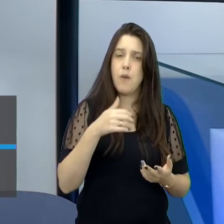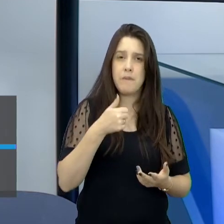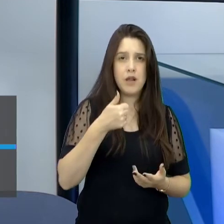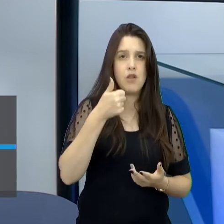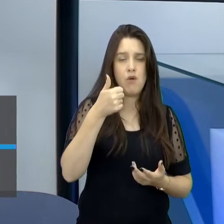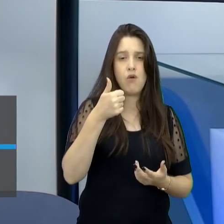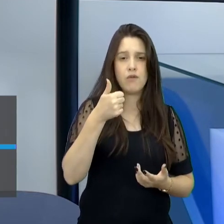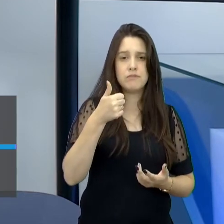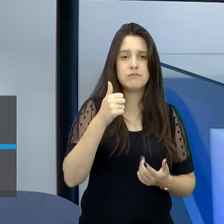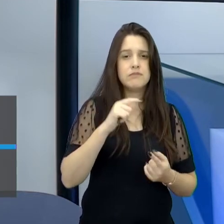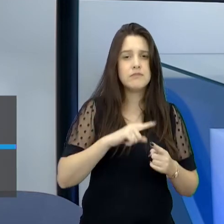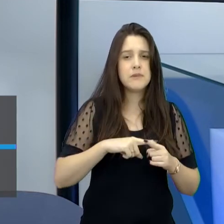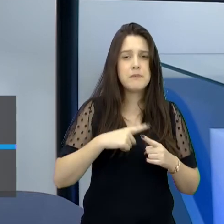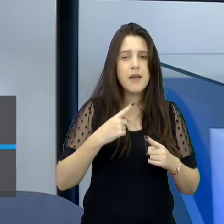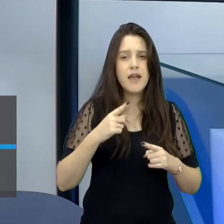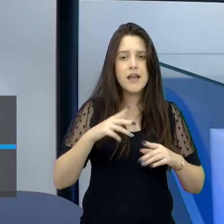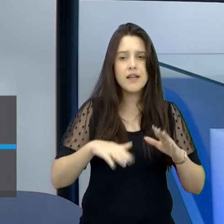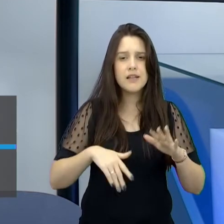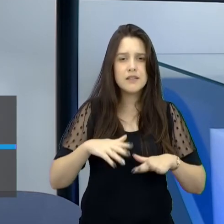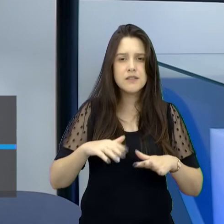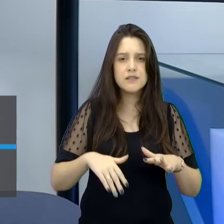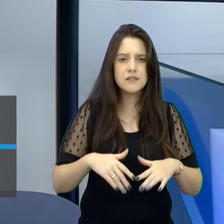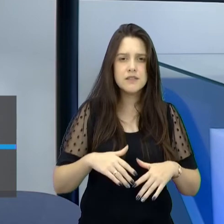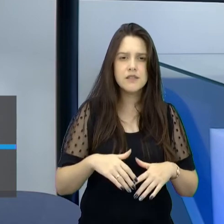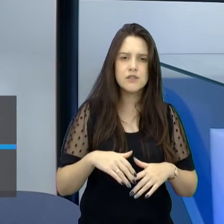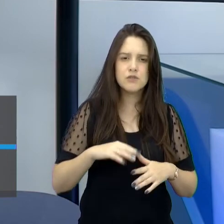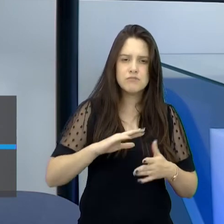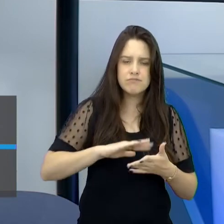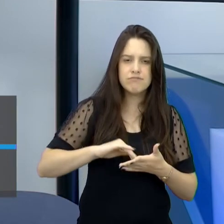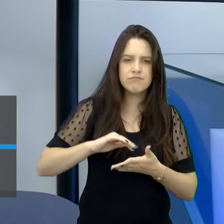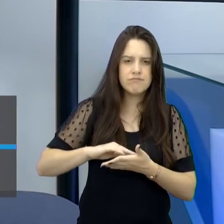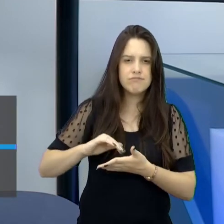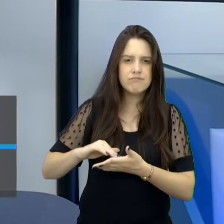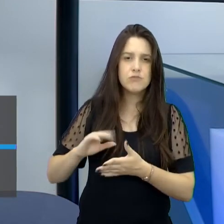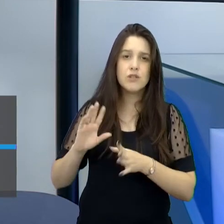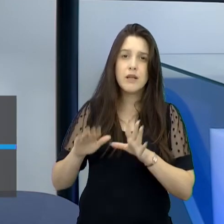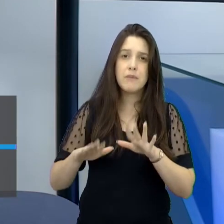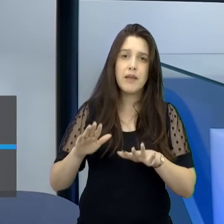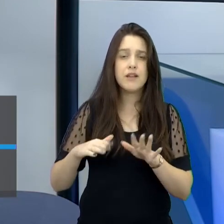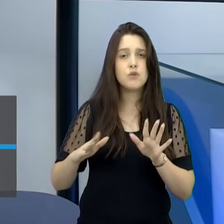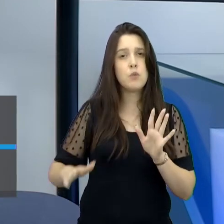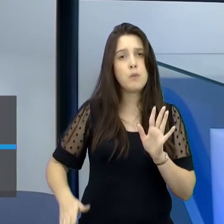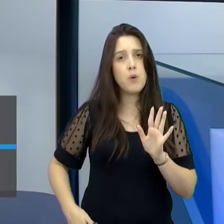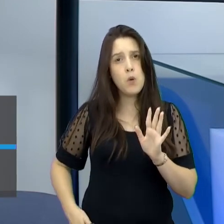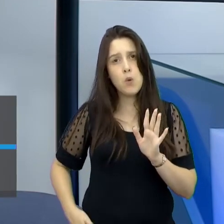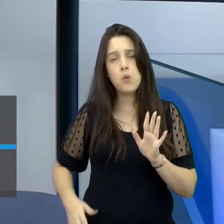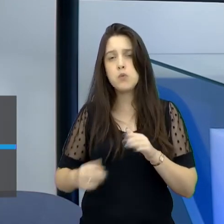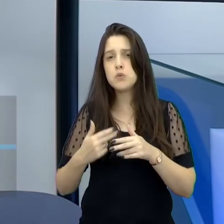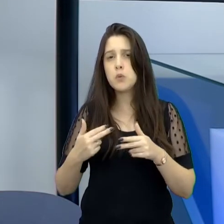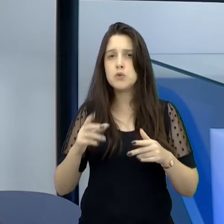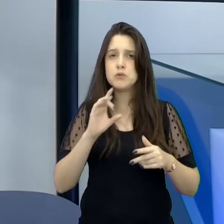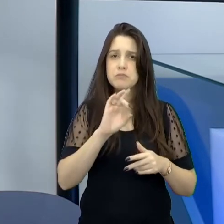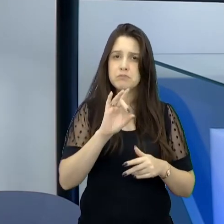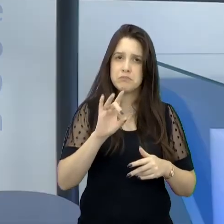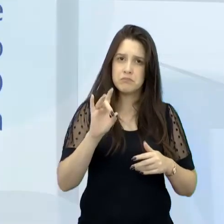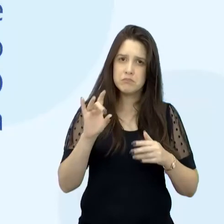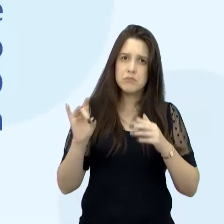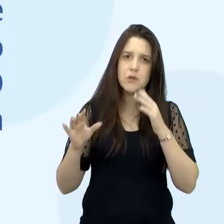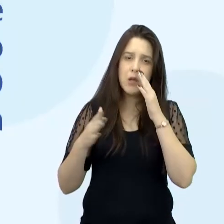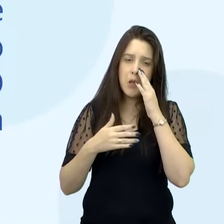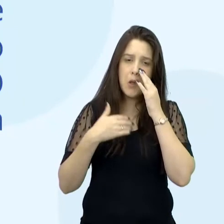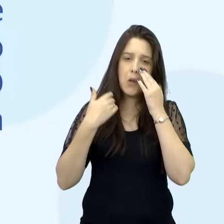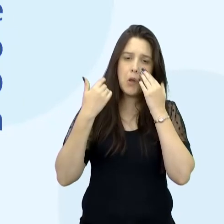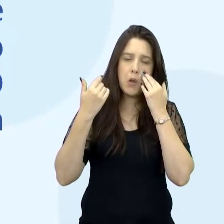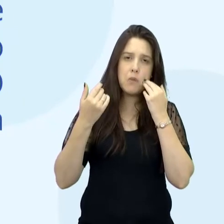né? Mas às vezes é melhor diluir, que aí depende muito do bolso e das finanças de cada um. É melhor diluir em